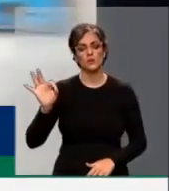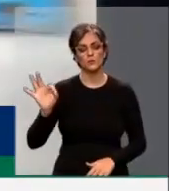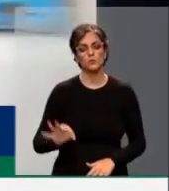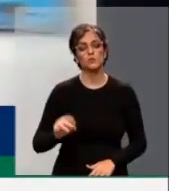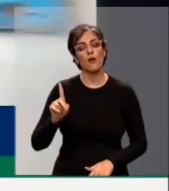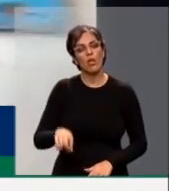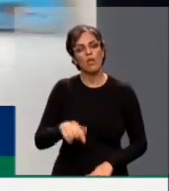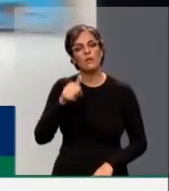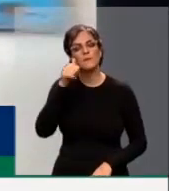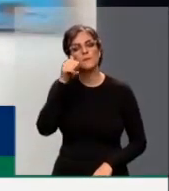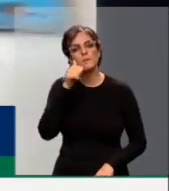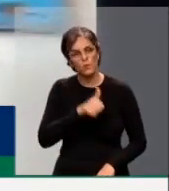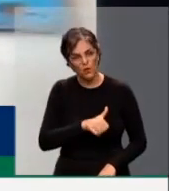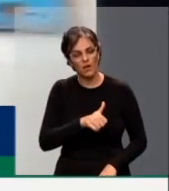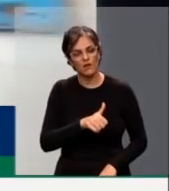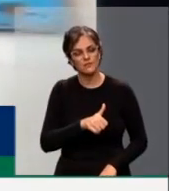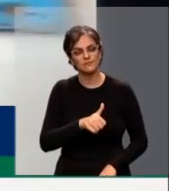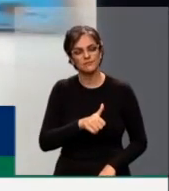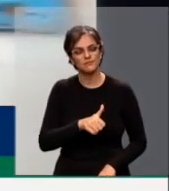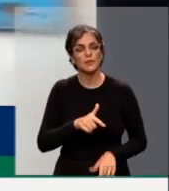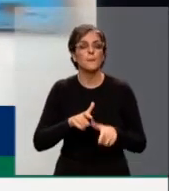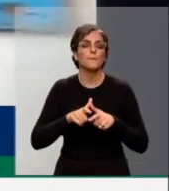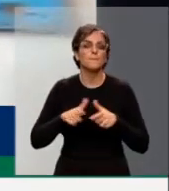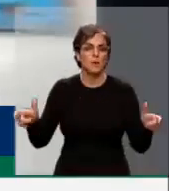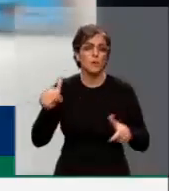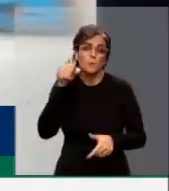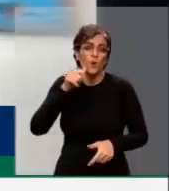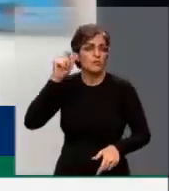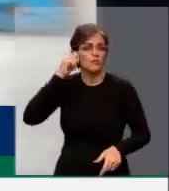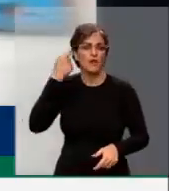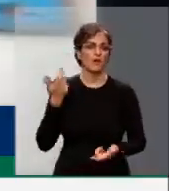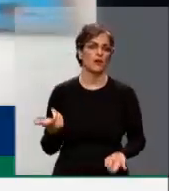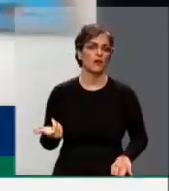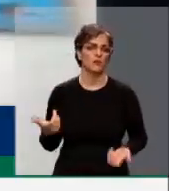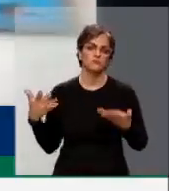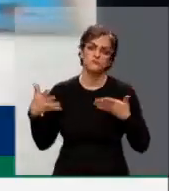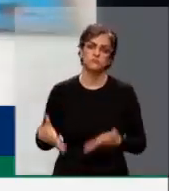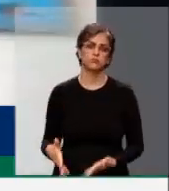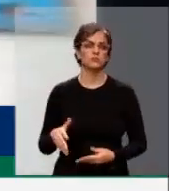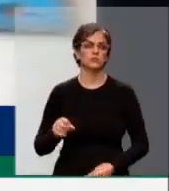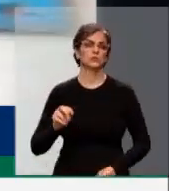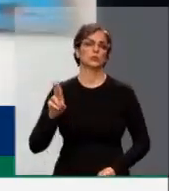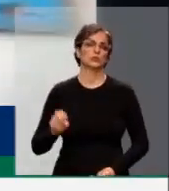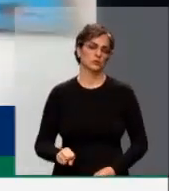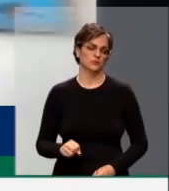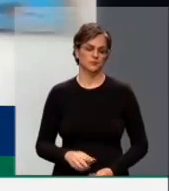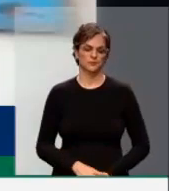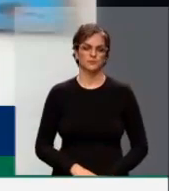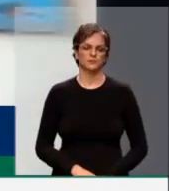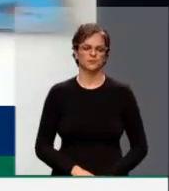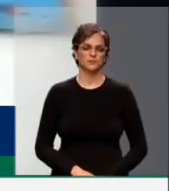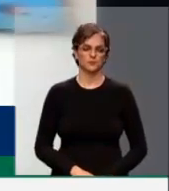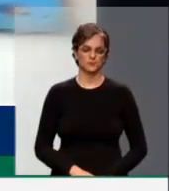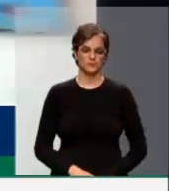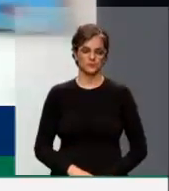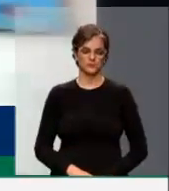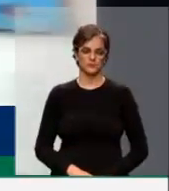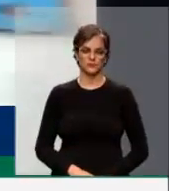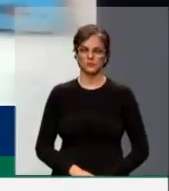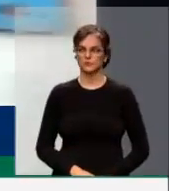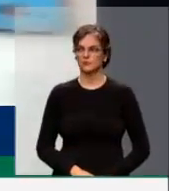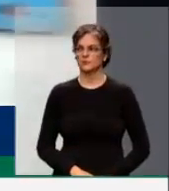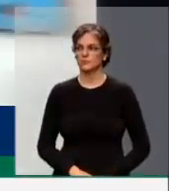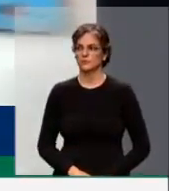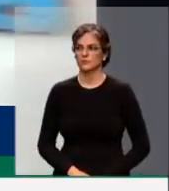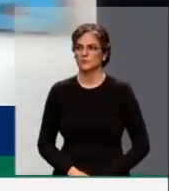as mulheres, e, em sua maioria, as mulheres negras que compõem, né, essa população. Pensar nessa informação do ponto